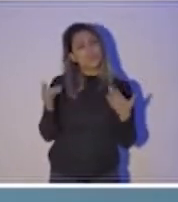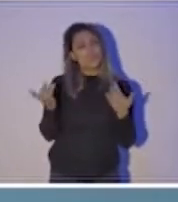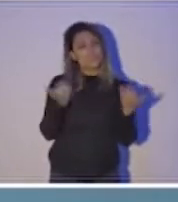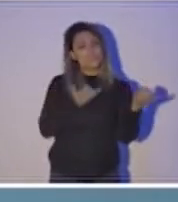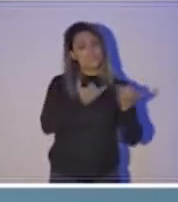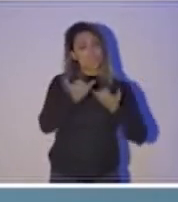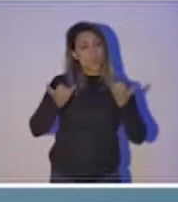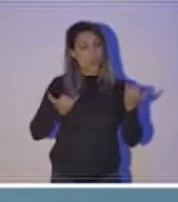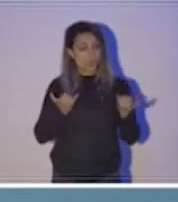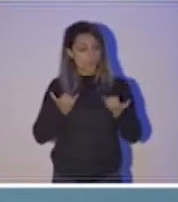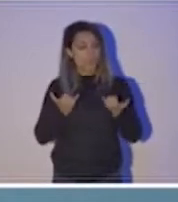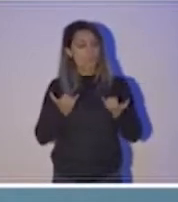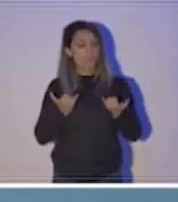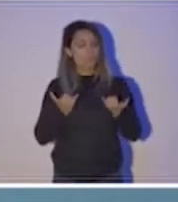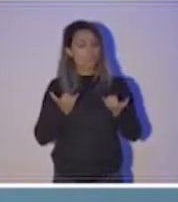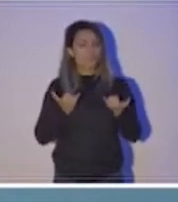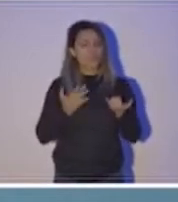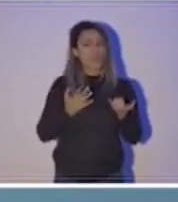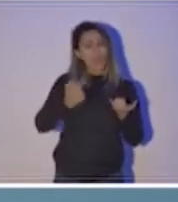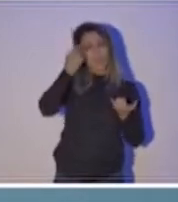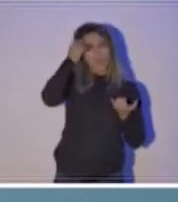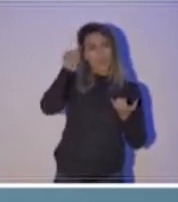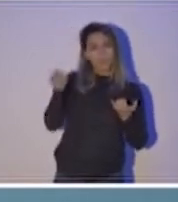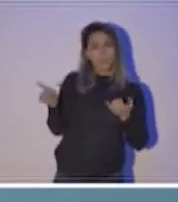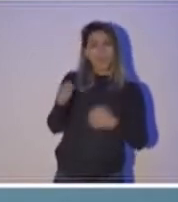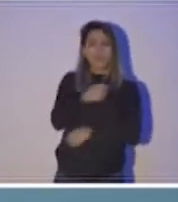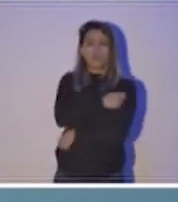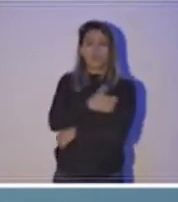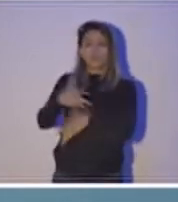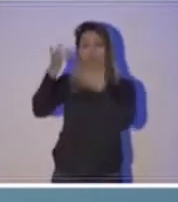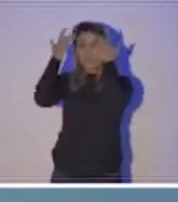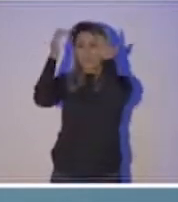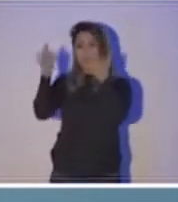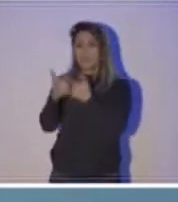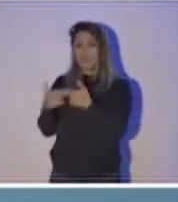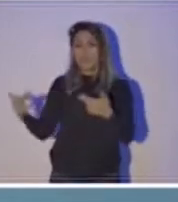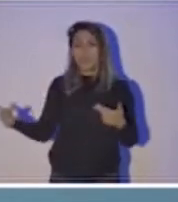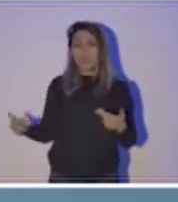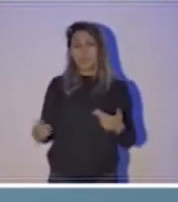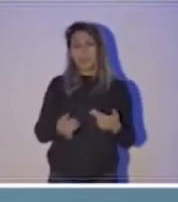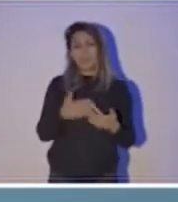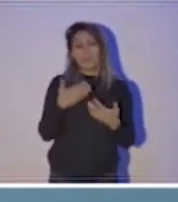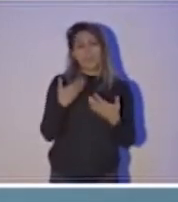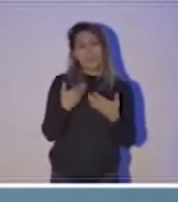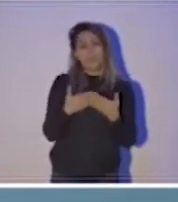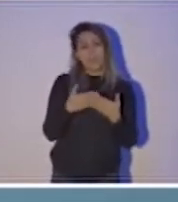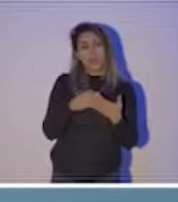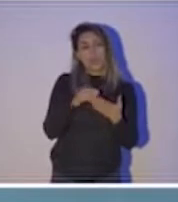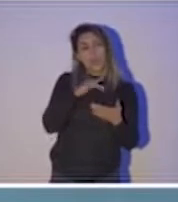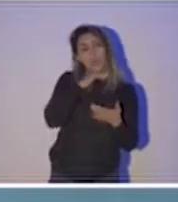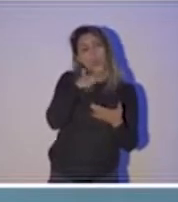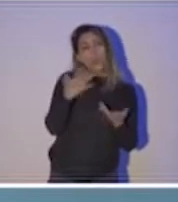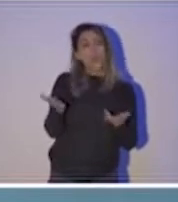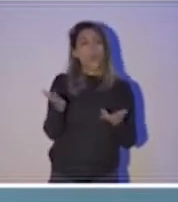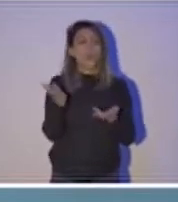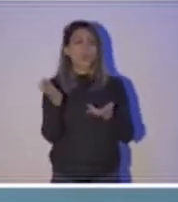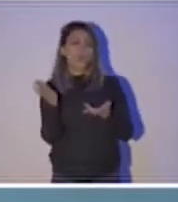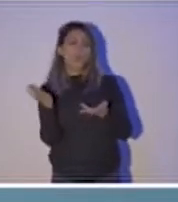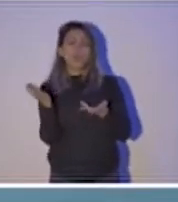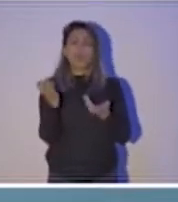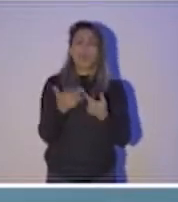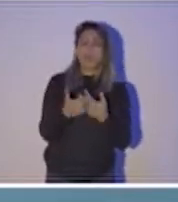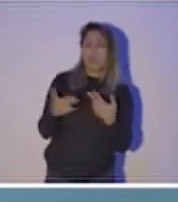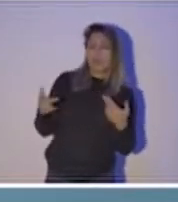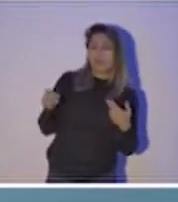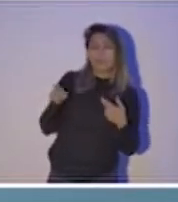pensa que o aluno não sabe o que está acontecendo, que ele não percebe quando uma aula não é boa, ou que ele não está muito afim, então está tudo bem levar de